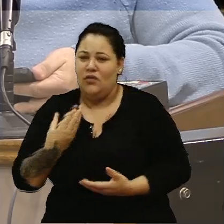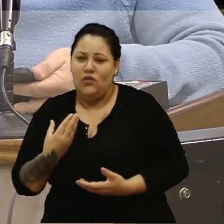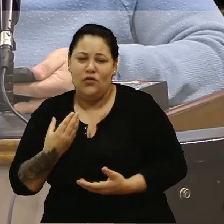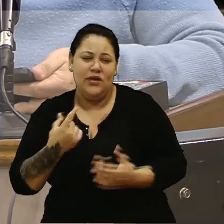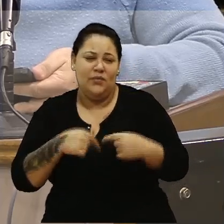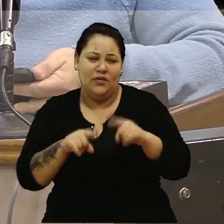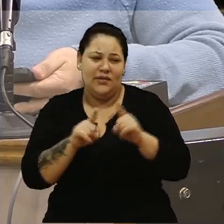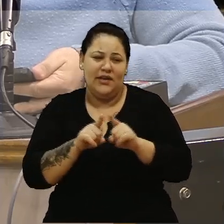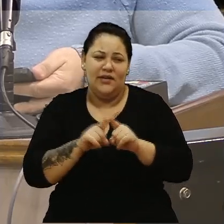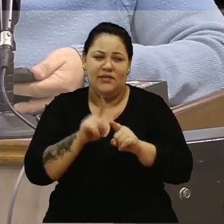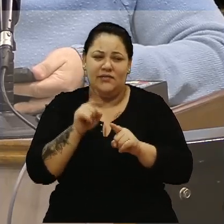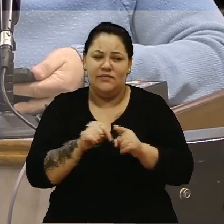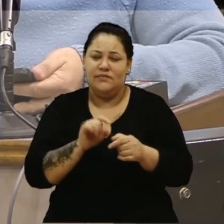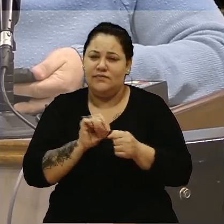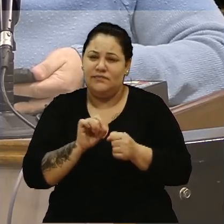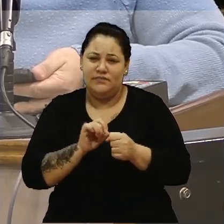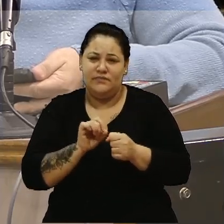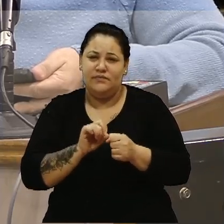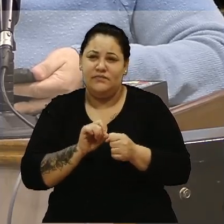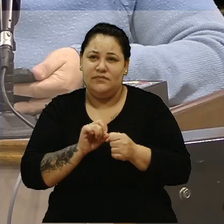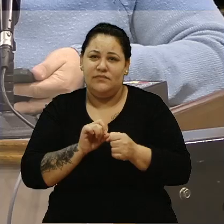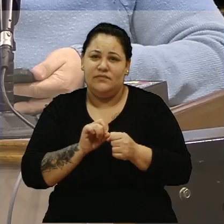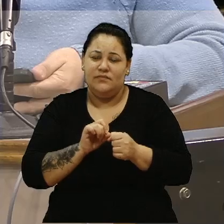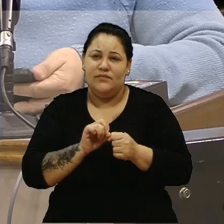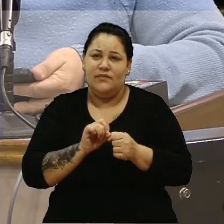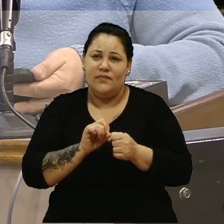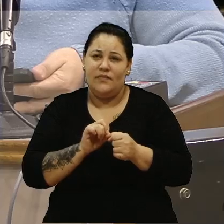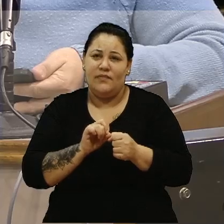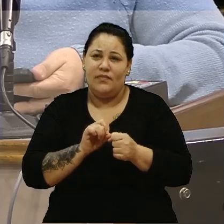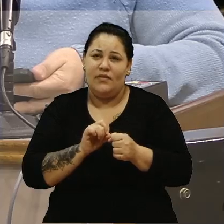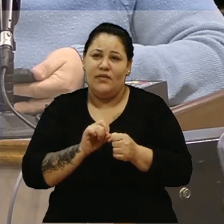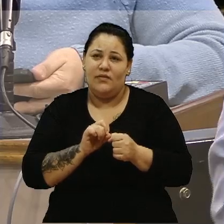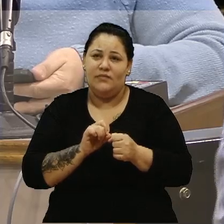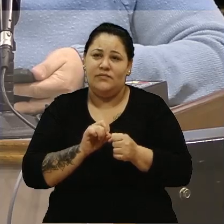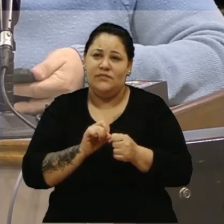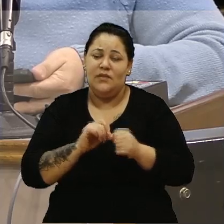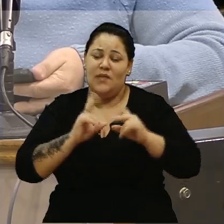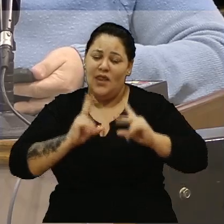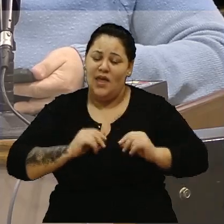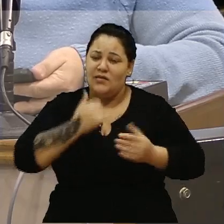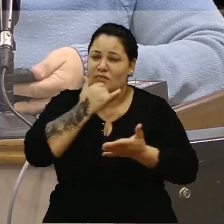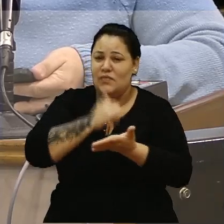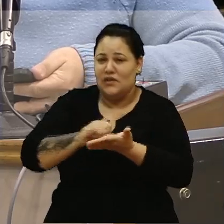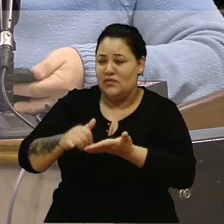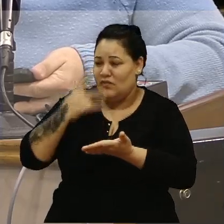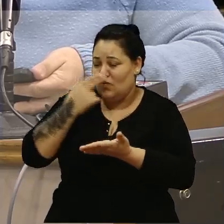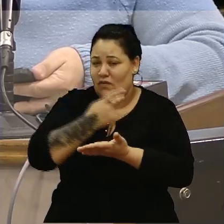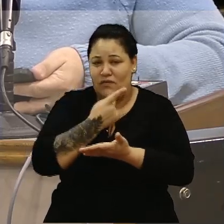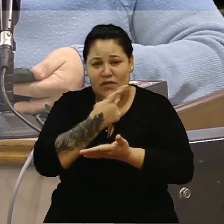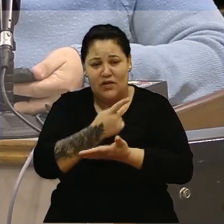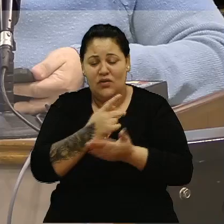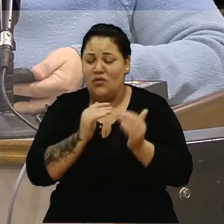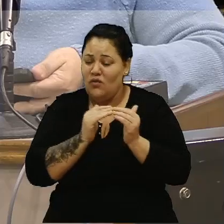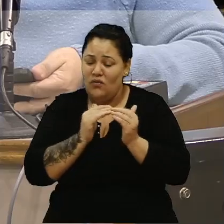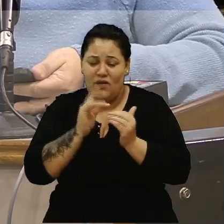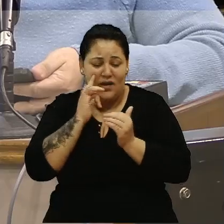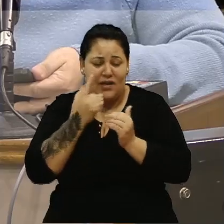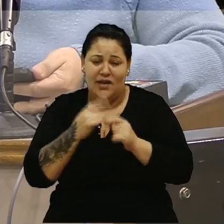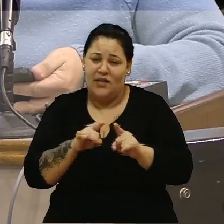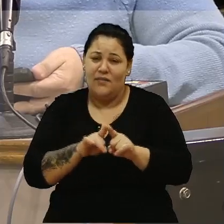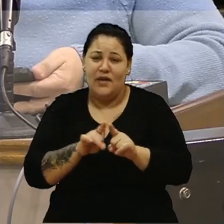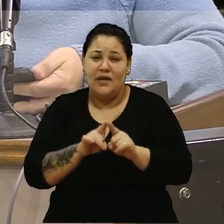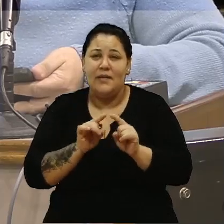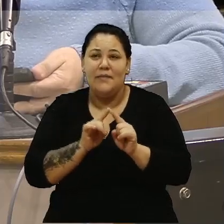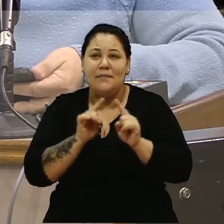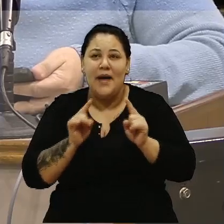cometa suas falhas, seus erros, que merece sim o perdão, como falou aqui o presidente, eu também compactuo dessa ideia, mas